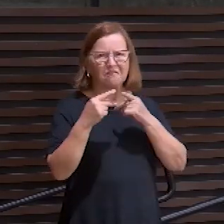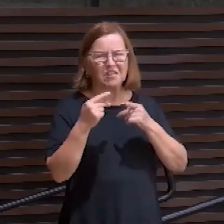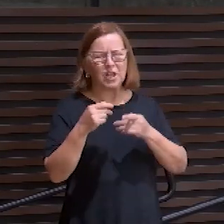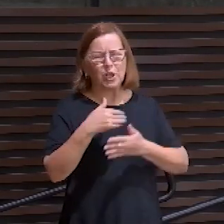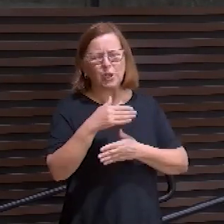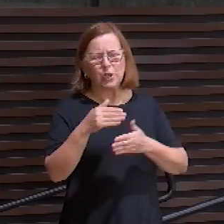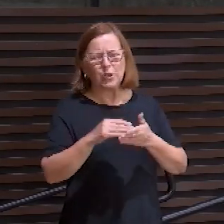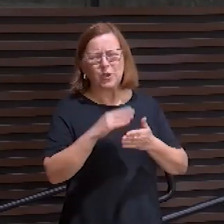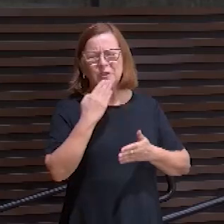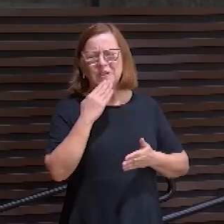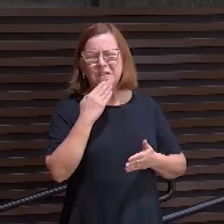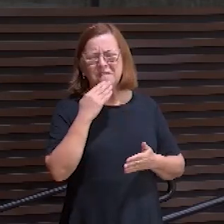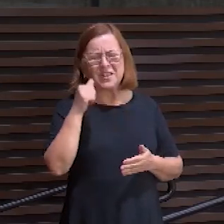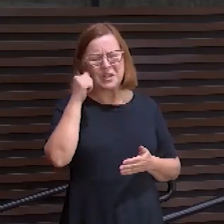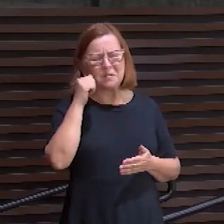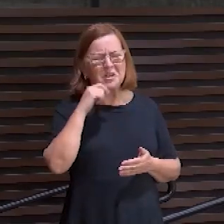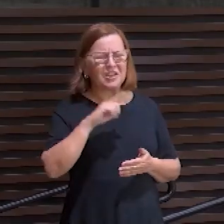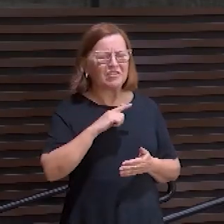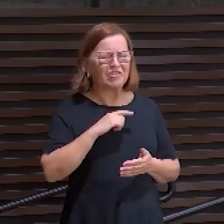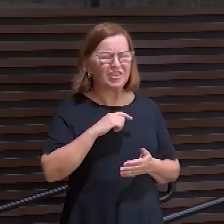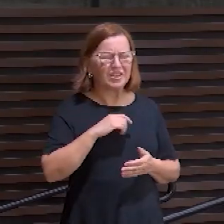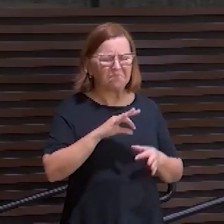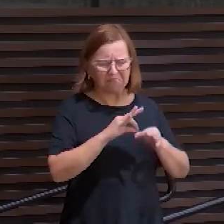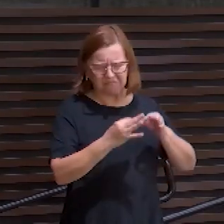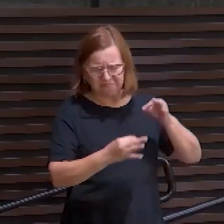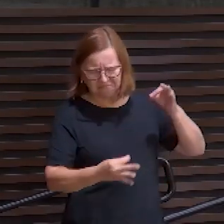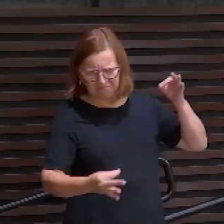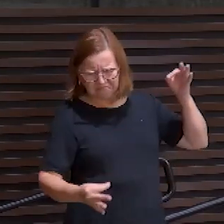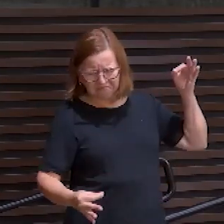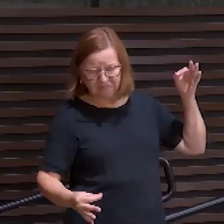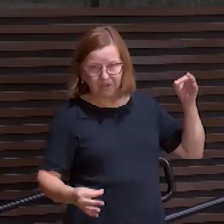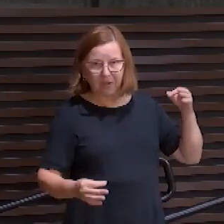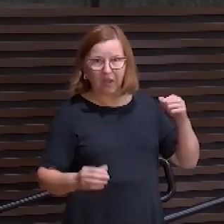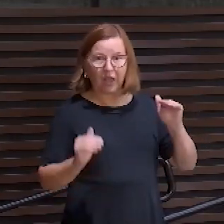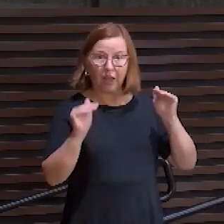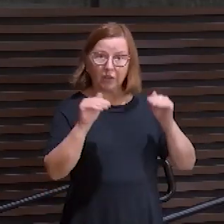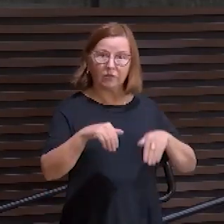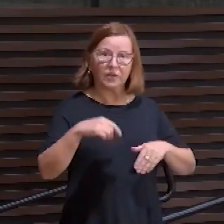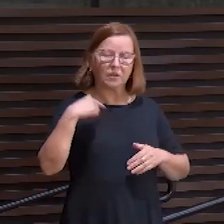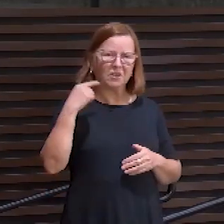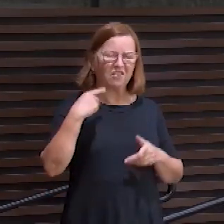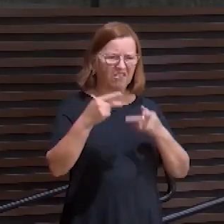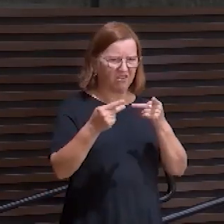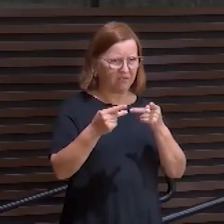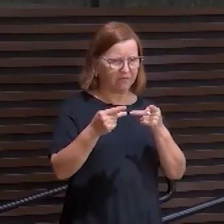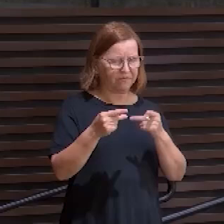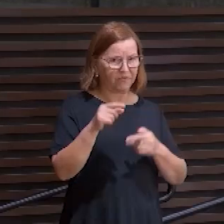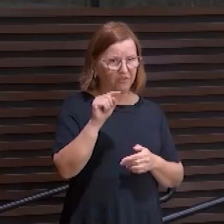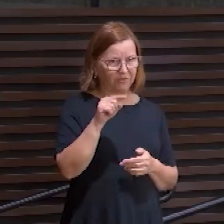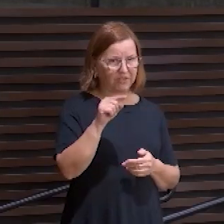tinha. Aí foi. No final o deputado disse, você tem